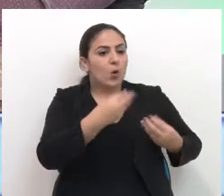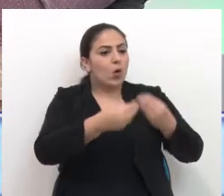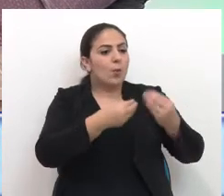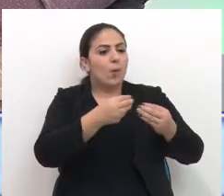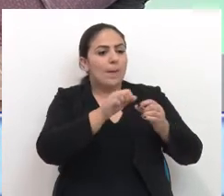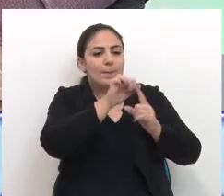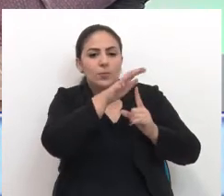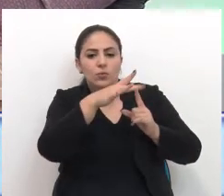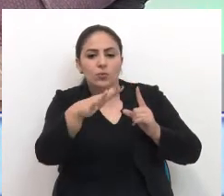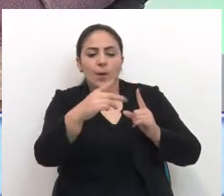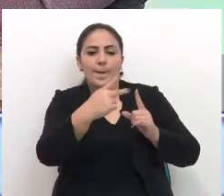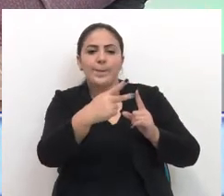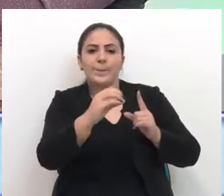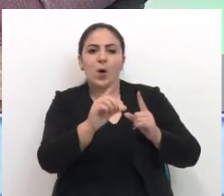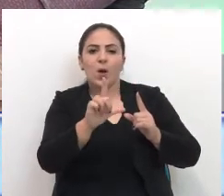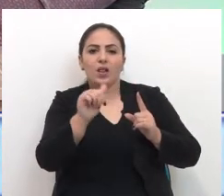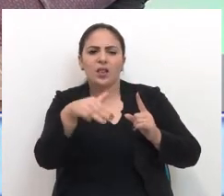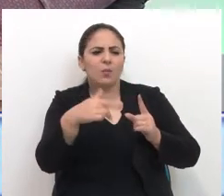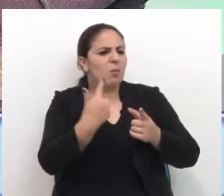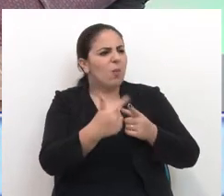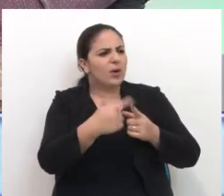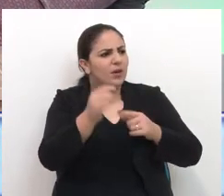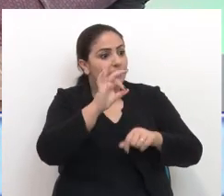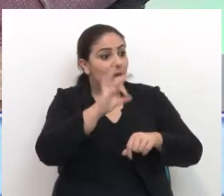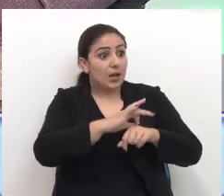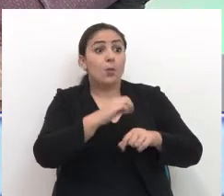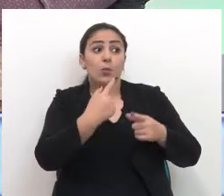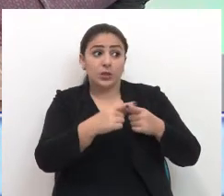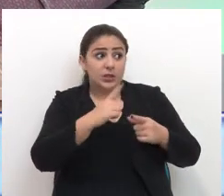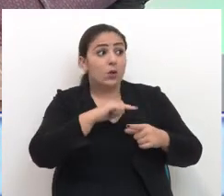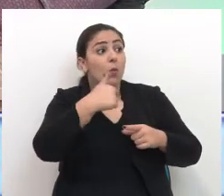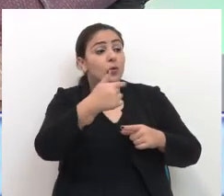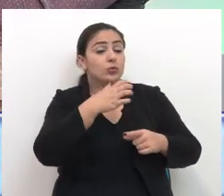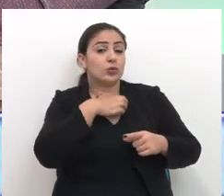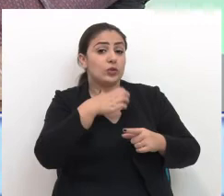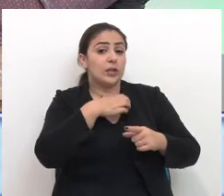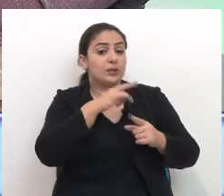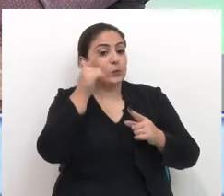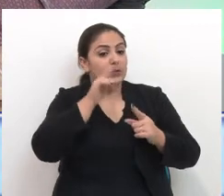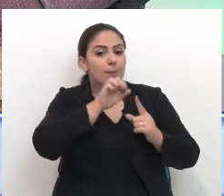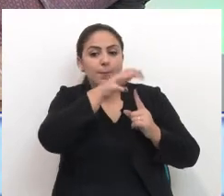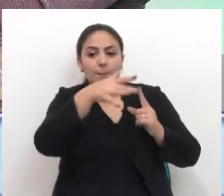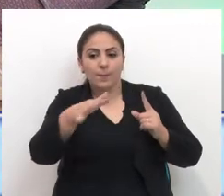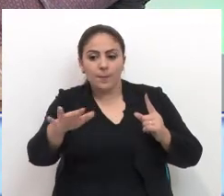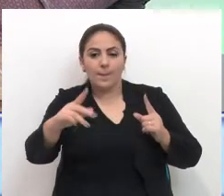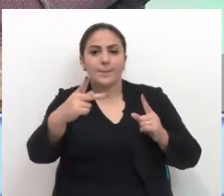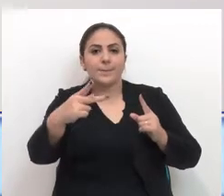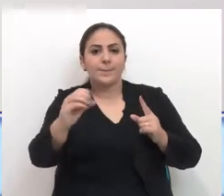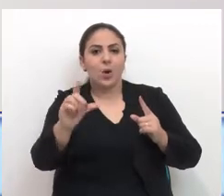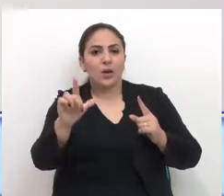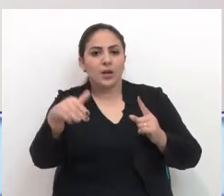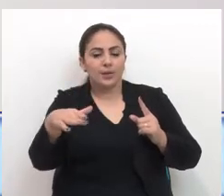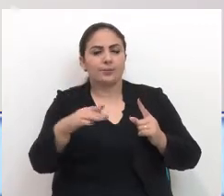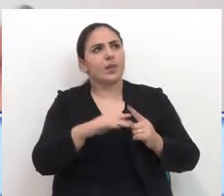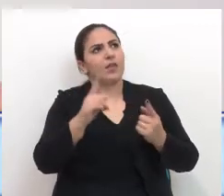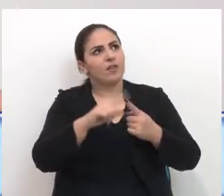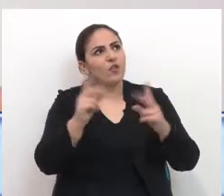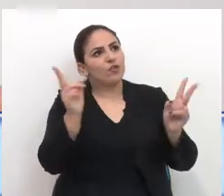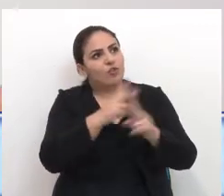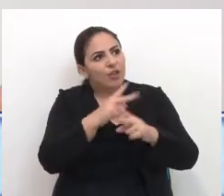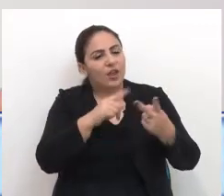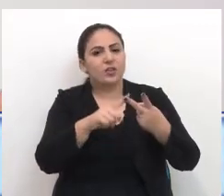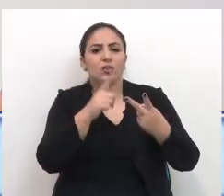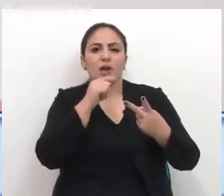questão da polinização. Por que as abelhas? Porque tem outras formas de polinização. Tem o vento, tem a água, tem alguns